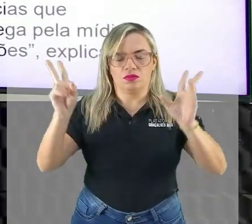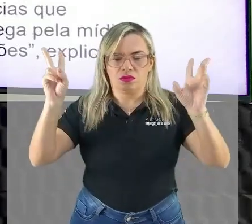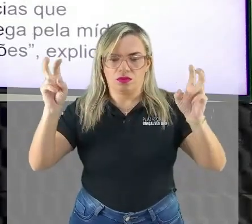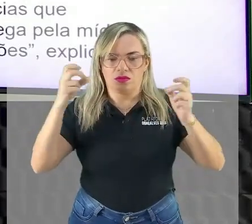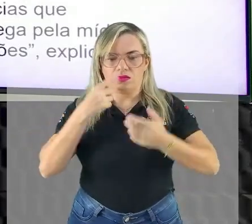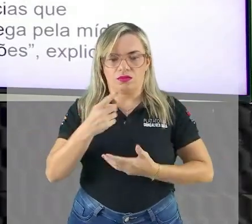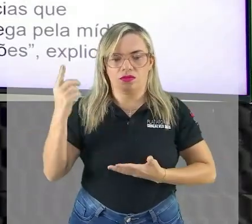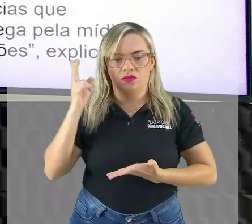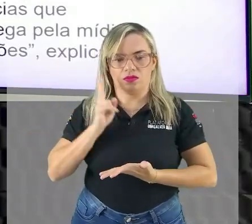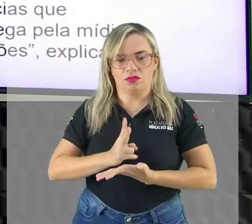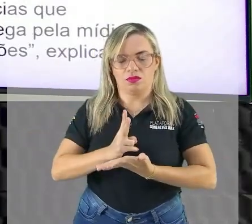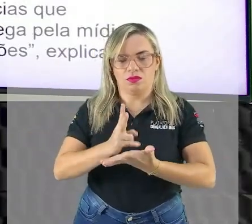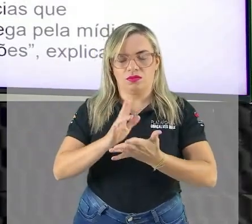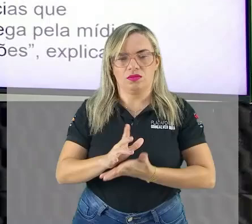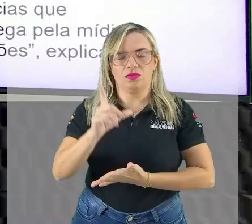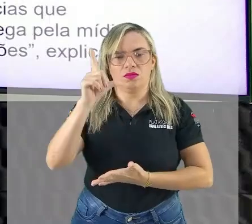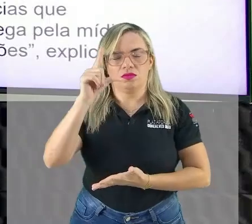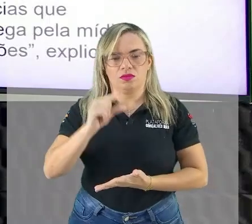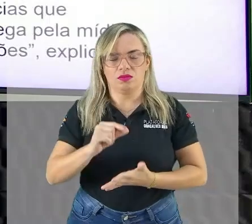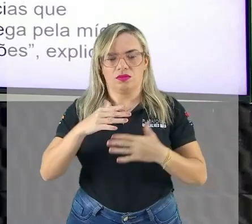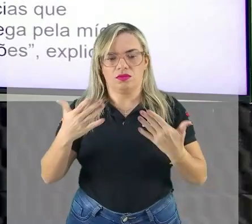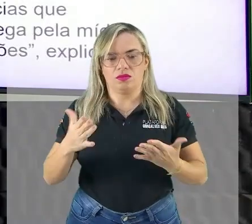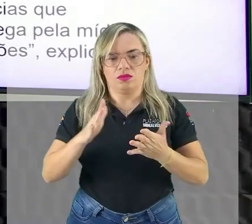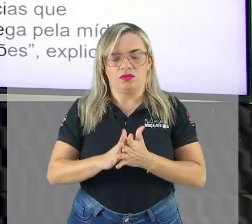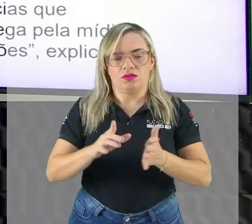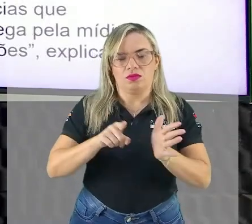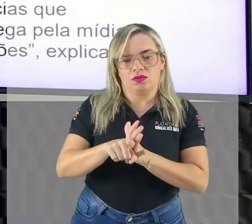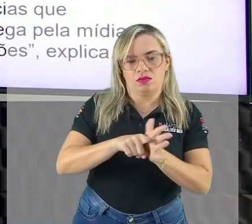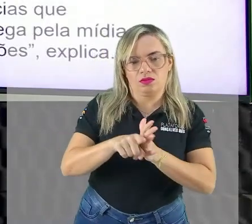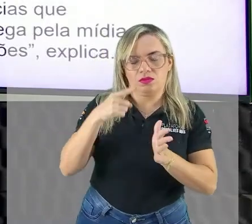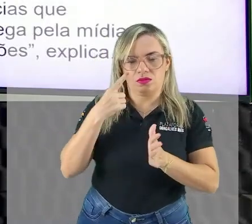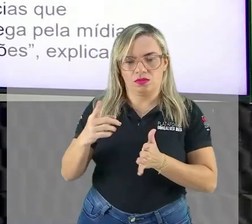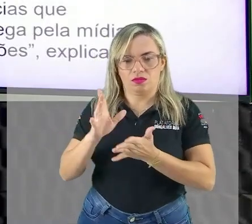E aí a gente vai continuar falando um pouco sobre a pesquisa